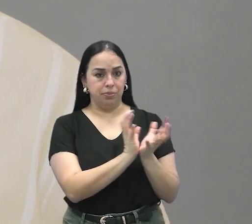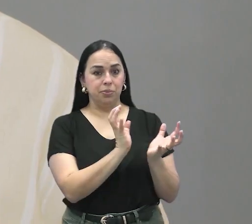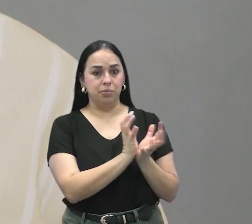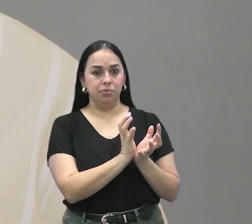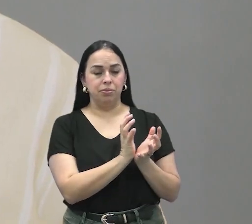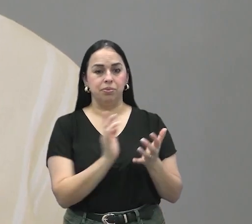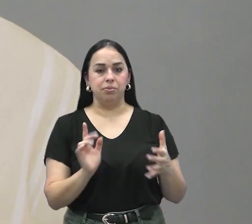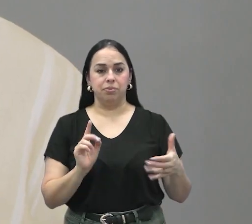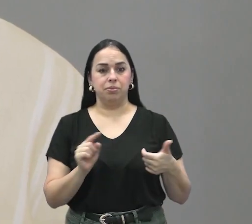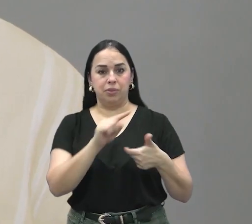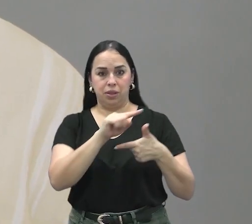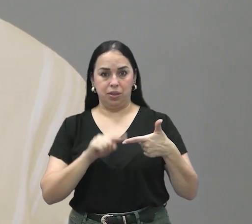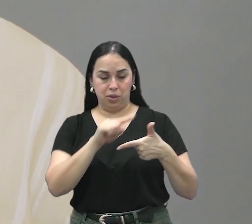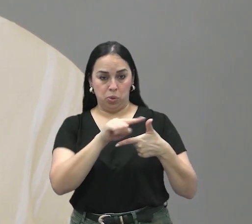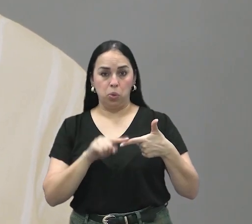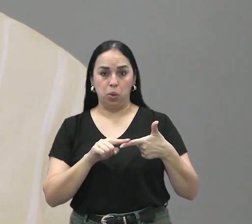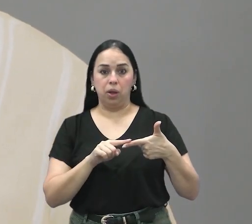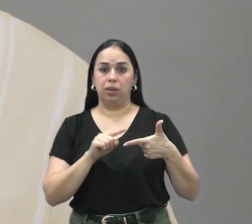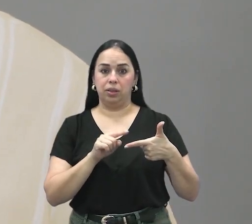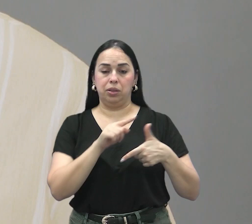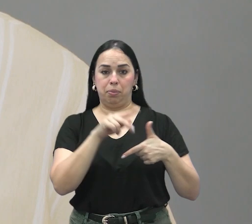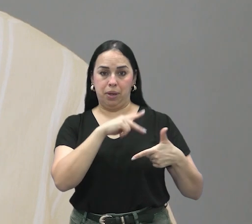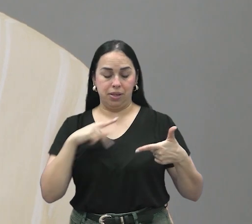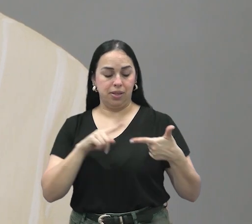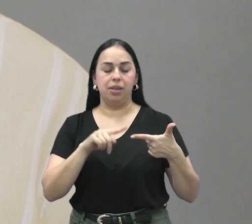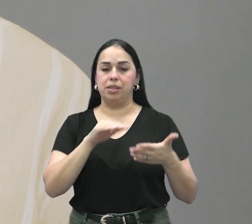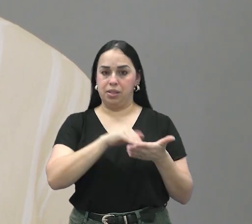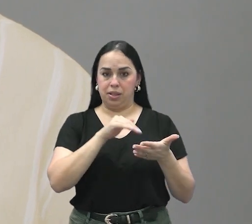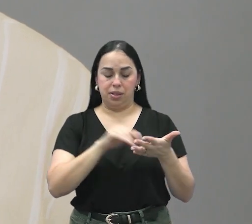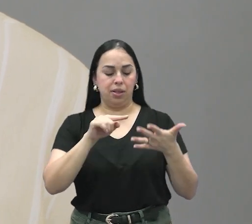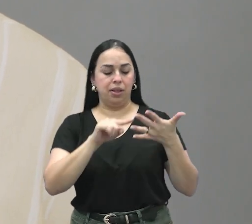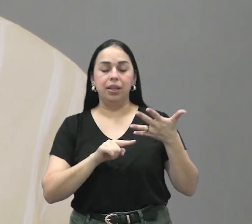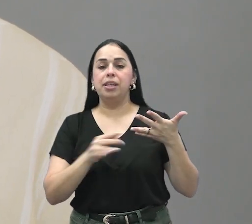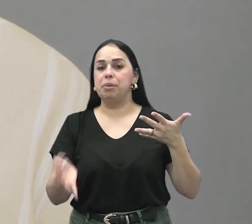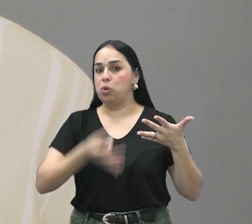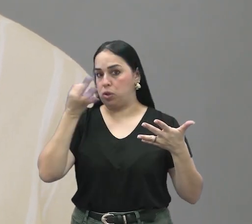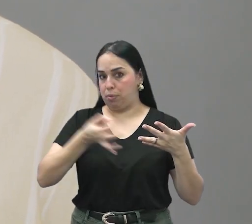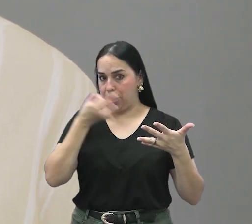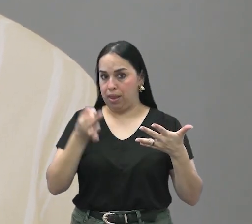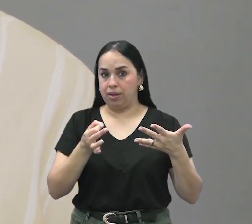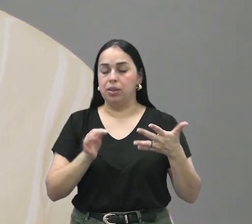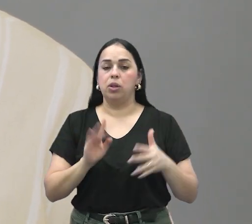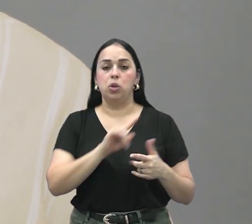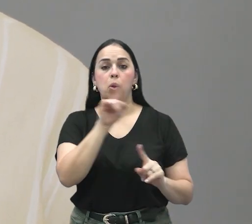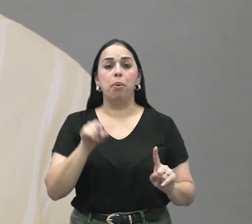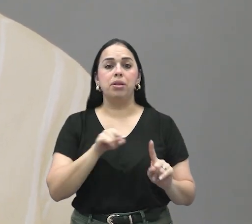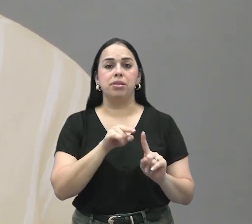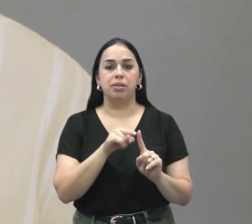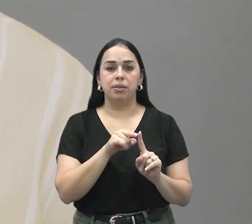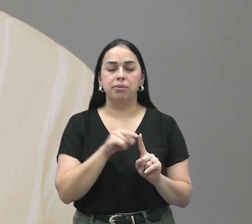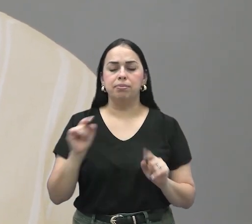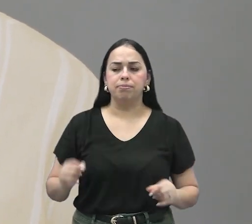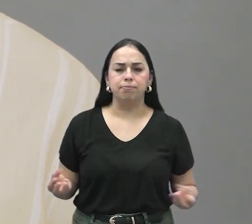A junta hoje é composta por 2 câmaras julgadoras, né, composta por um presidente, secretário e 3 julgadores auditores. Né, e o grande